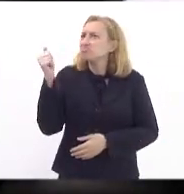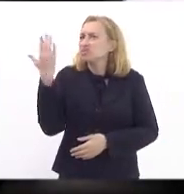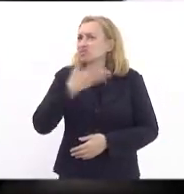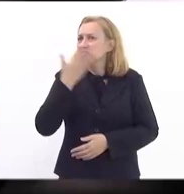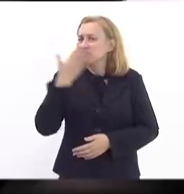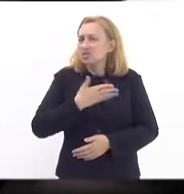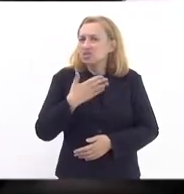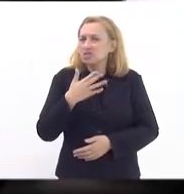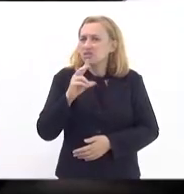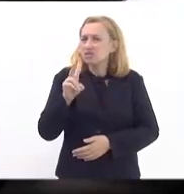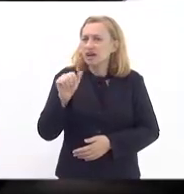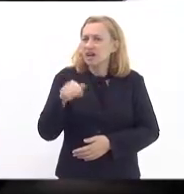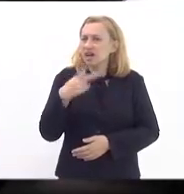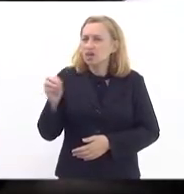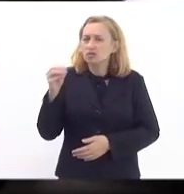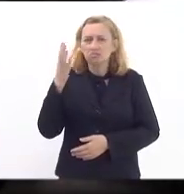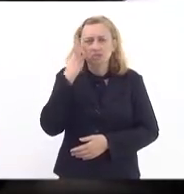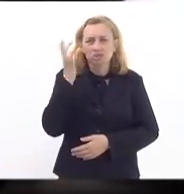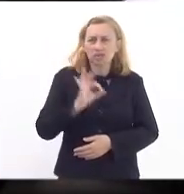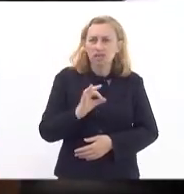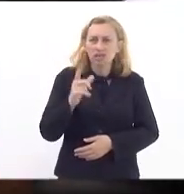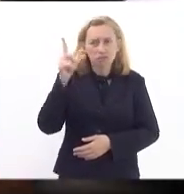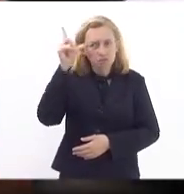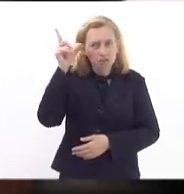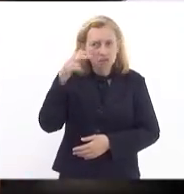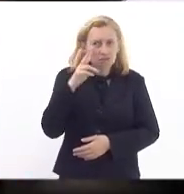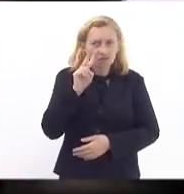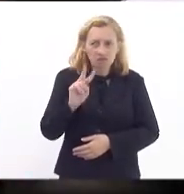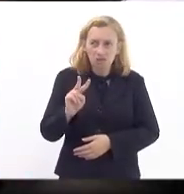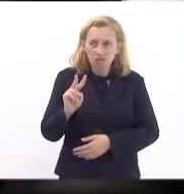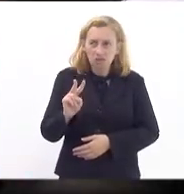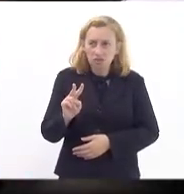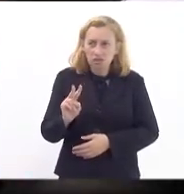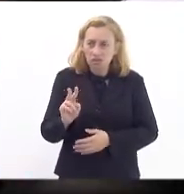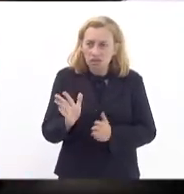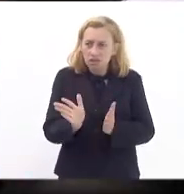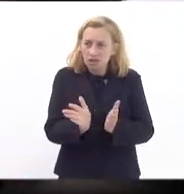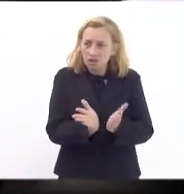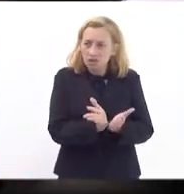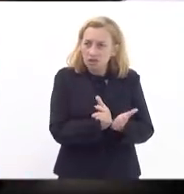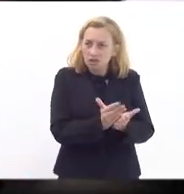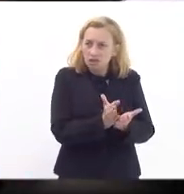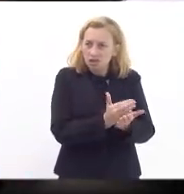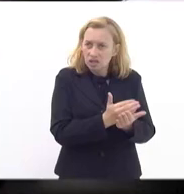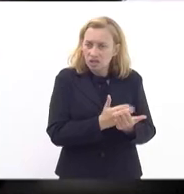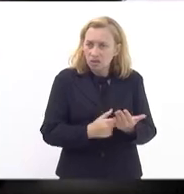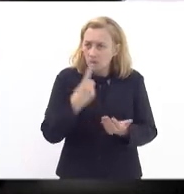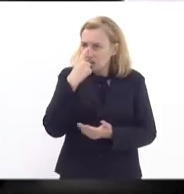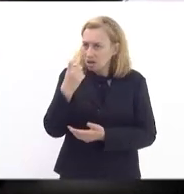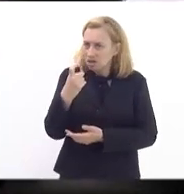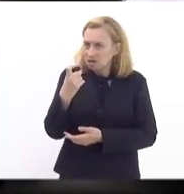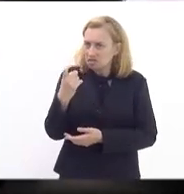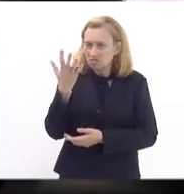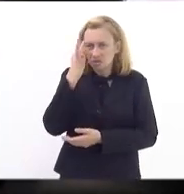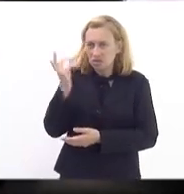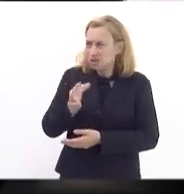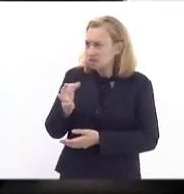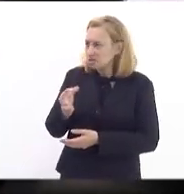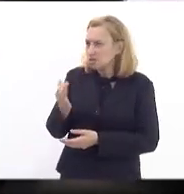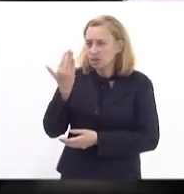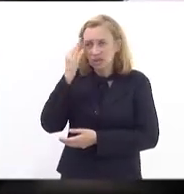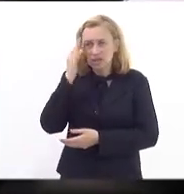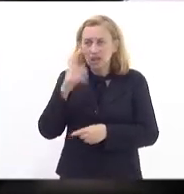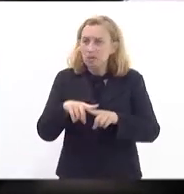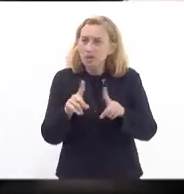vagão não sei se a Lucinha já vi um vagão que cole não sei se foi isso que eu entendi